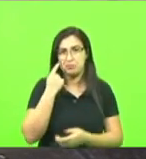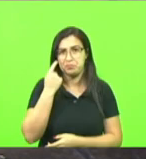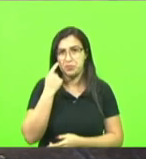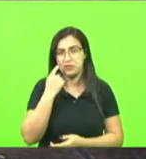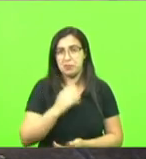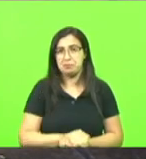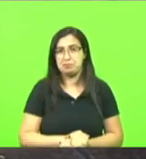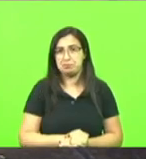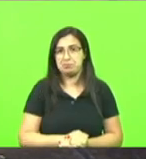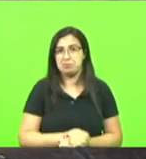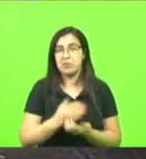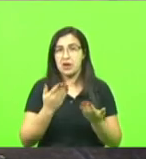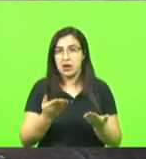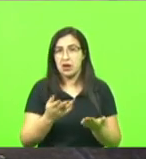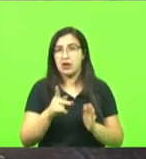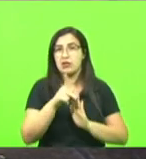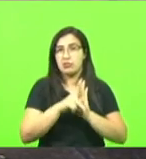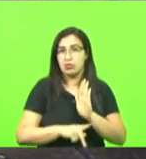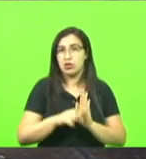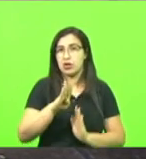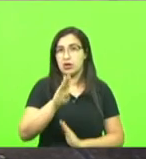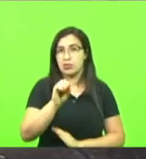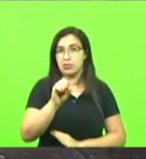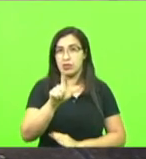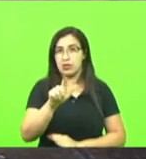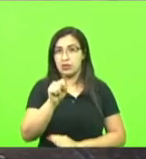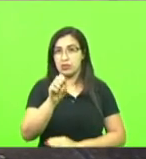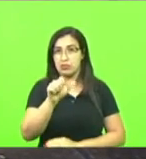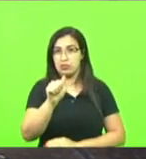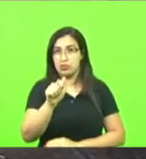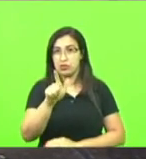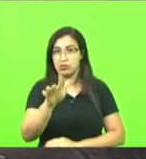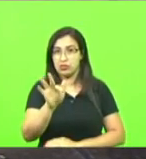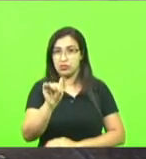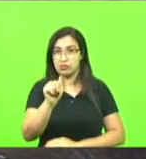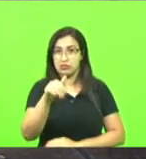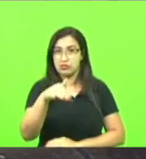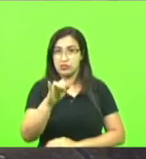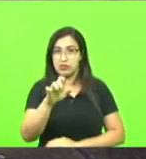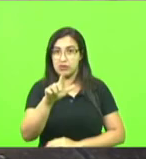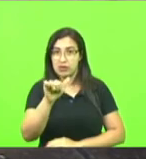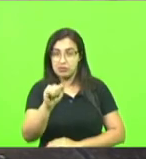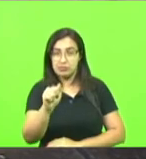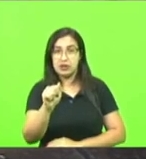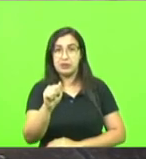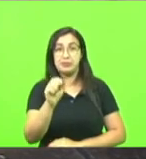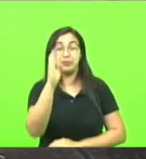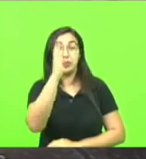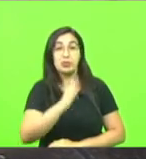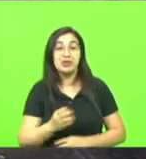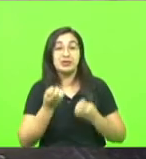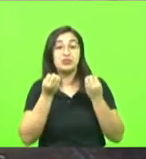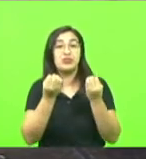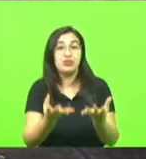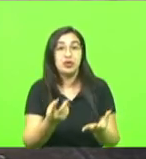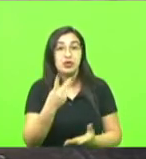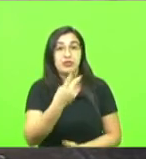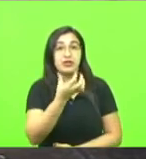Bolsa Família. Ano passado, o Brasil entregou 26 bilhões de